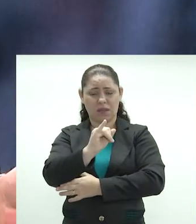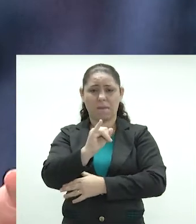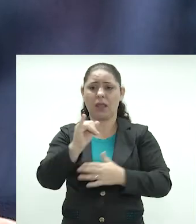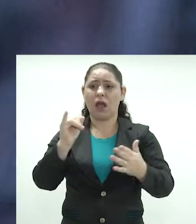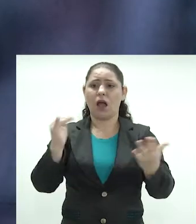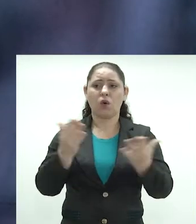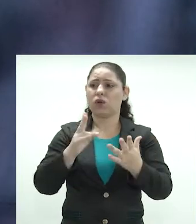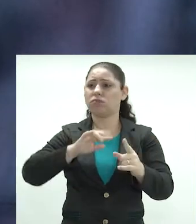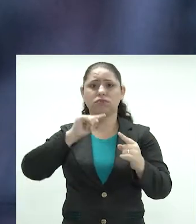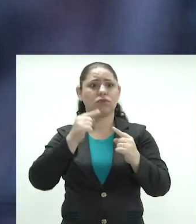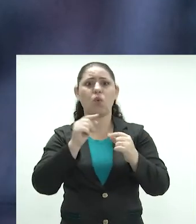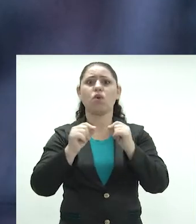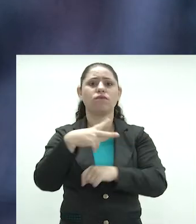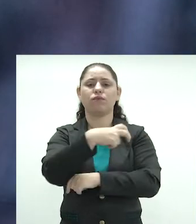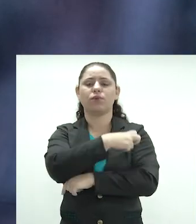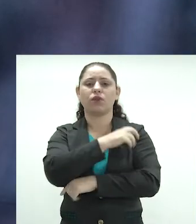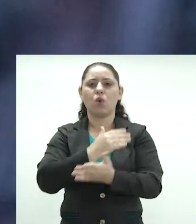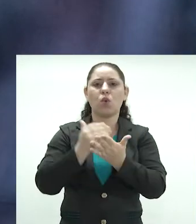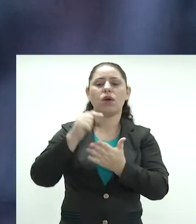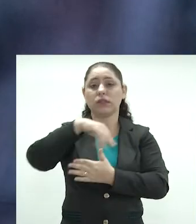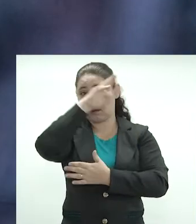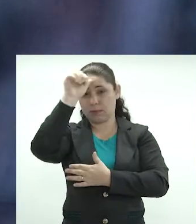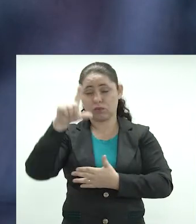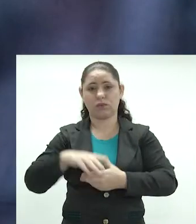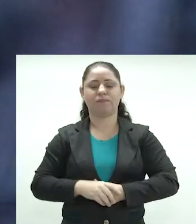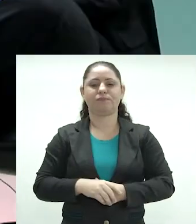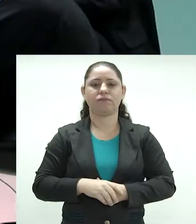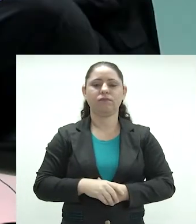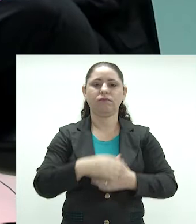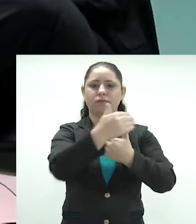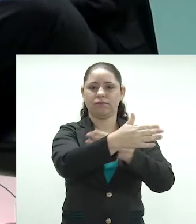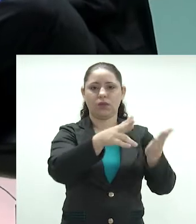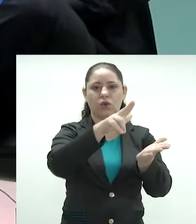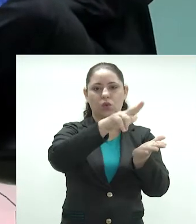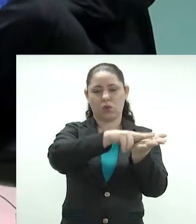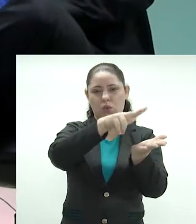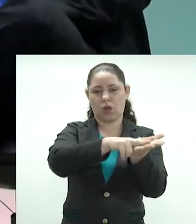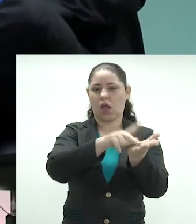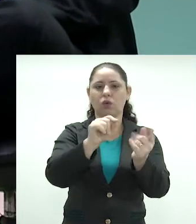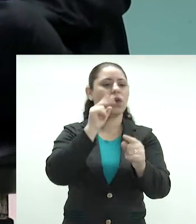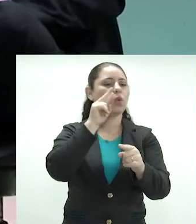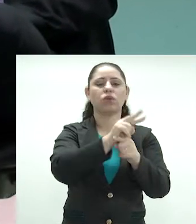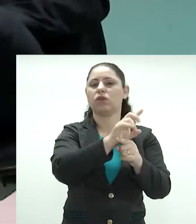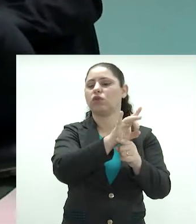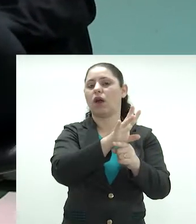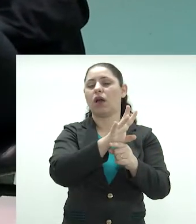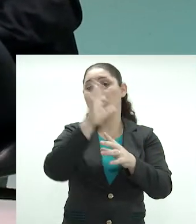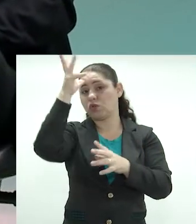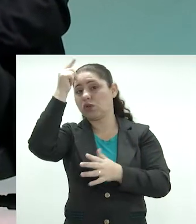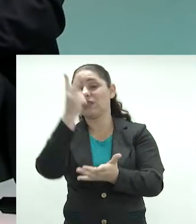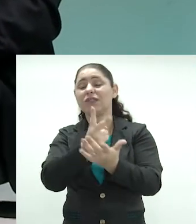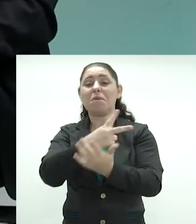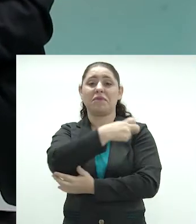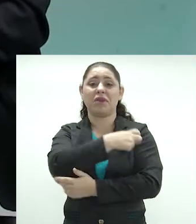UTI. E agora todo mundo tem as esperanças voltadas para a vacina. Já começou aqui em Mato Grosso do Sul. Que leitos de UTI, na verdade, era um remédio paliativo.